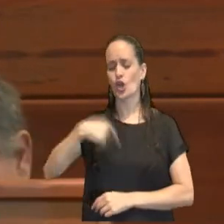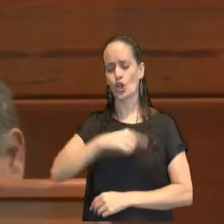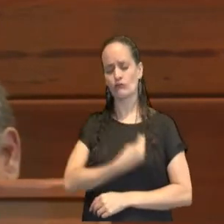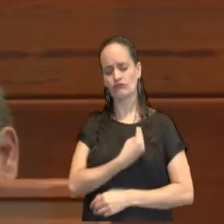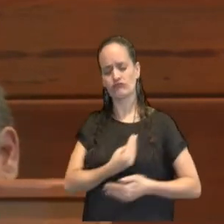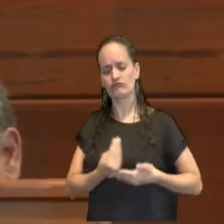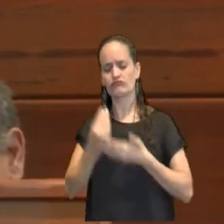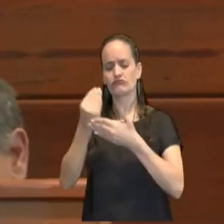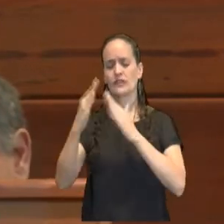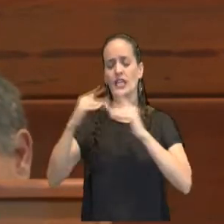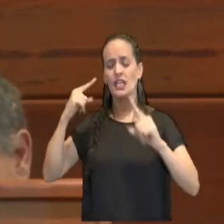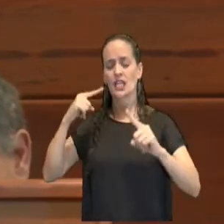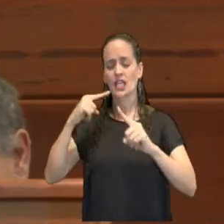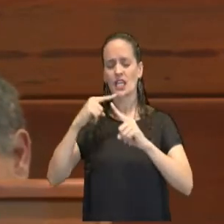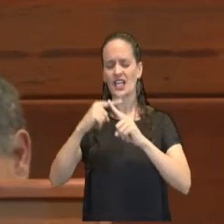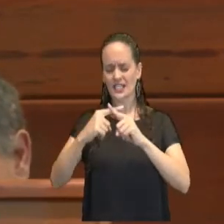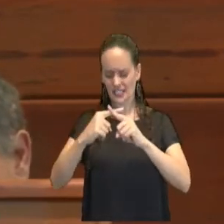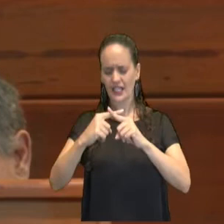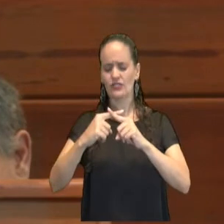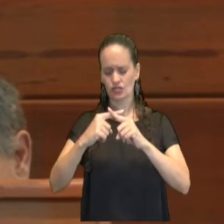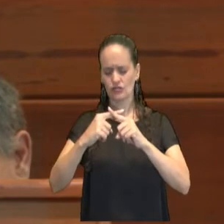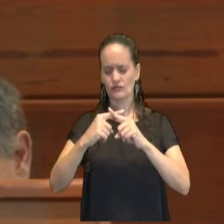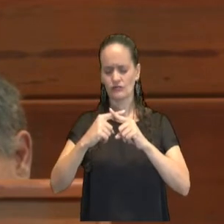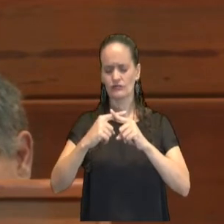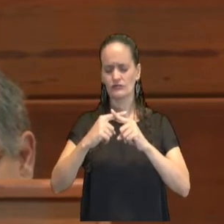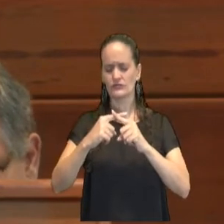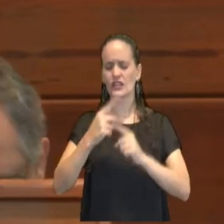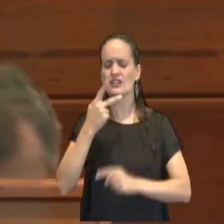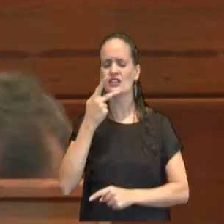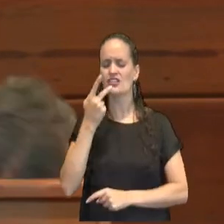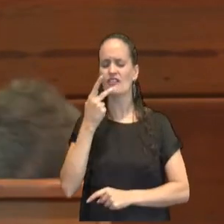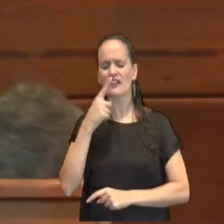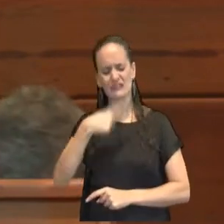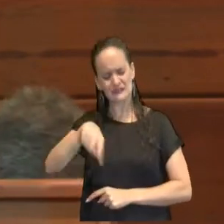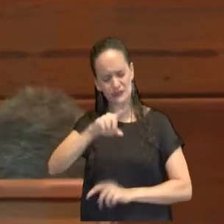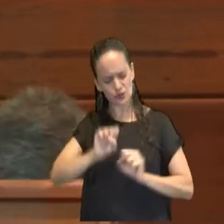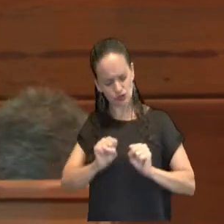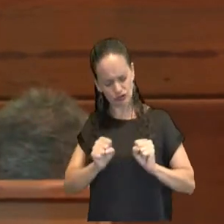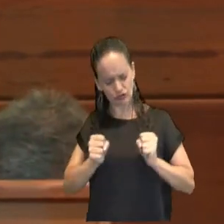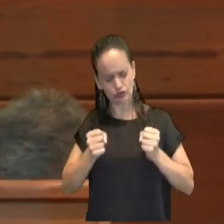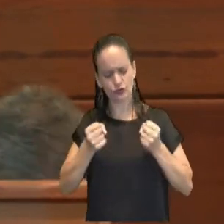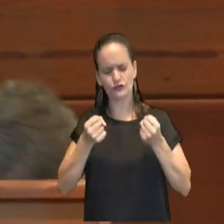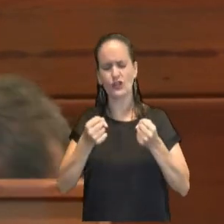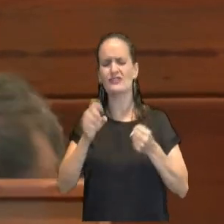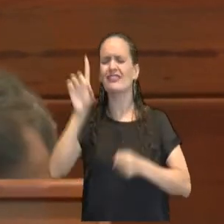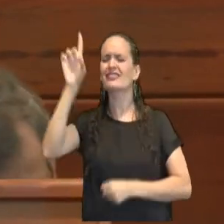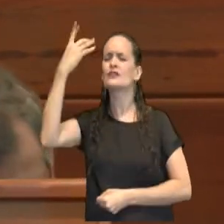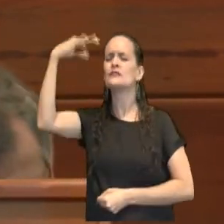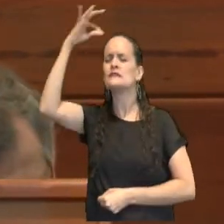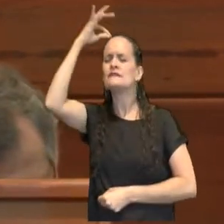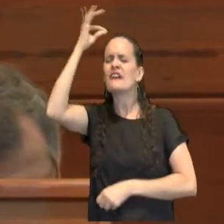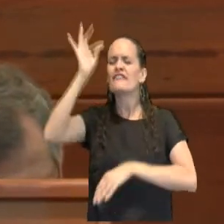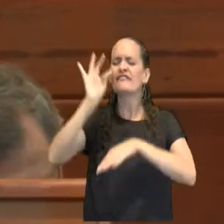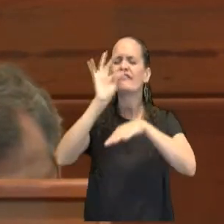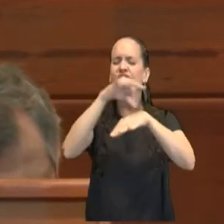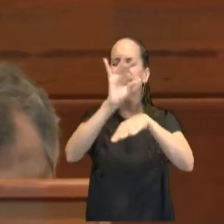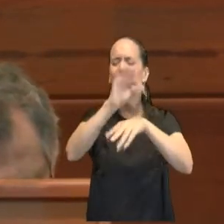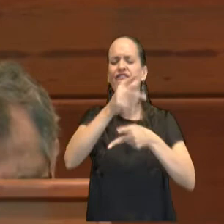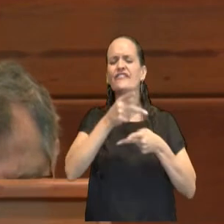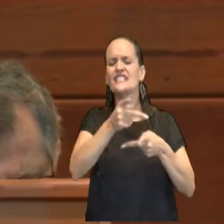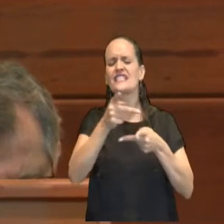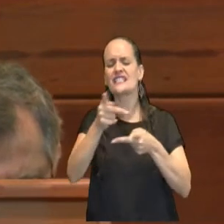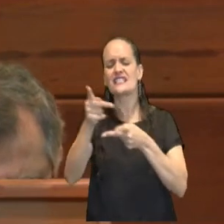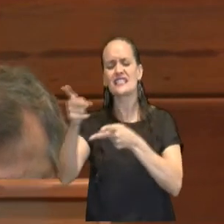Um ao outro ajudou e ao seu companheiro disse: esforça-te, Pai. Visita os lares, Senhor. Visita, ó Deus,